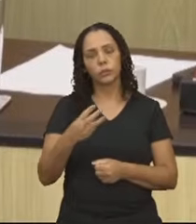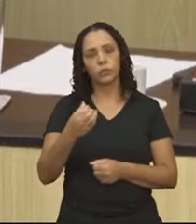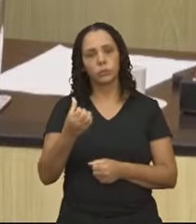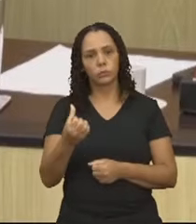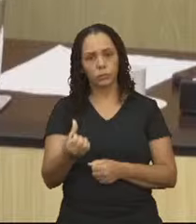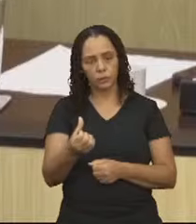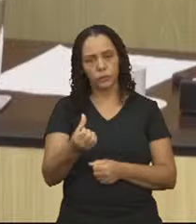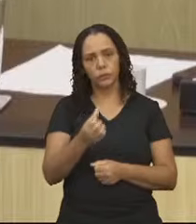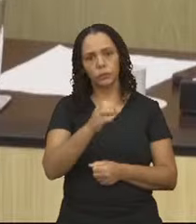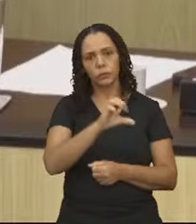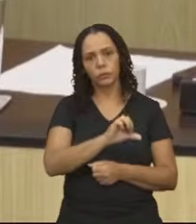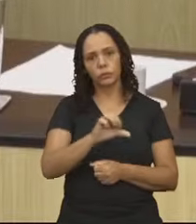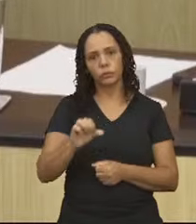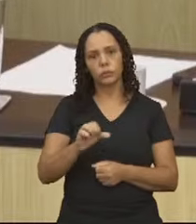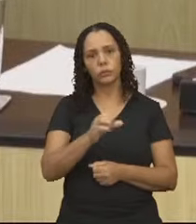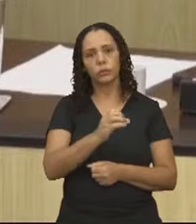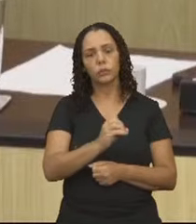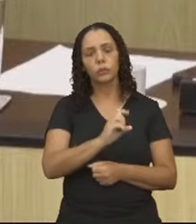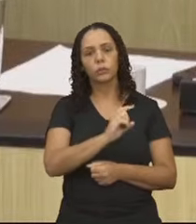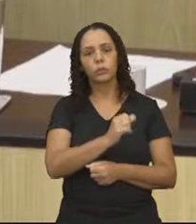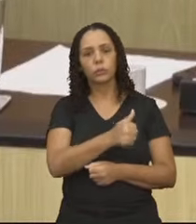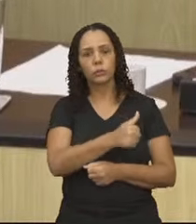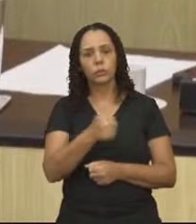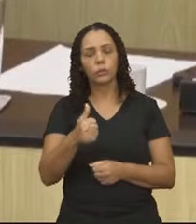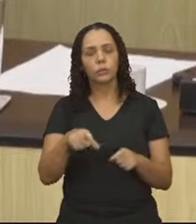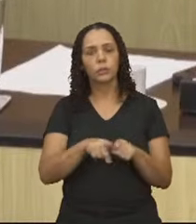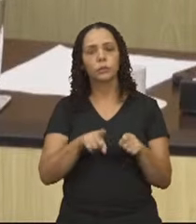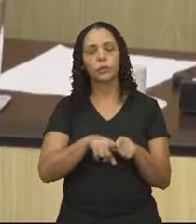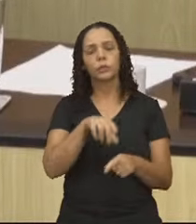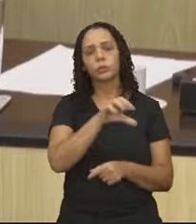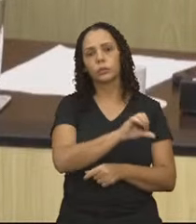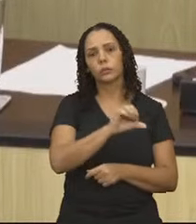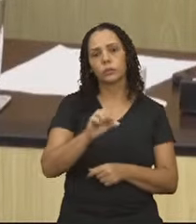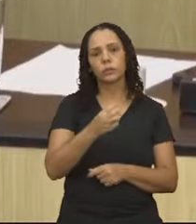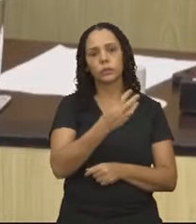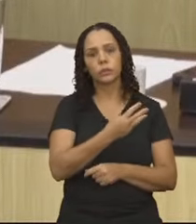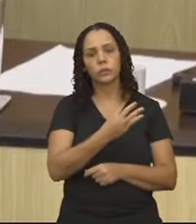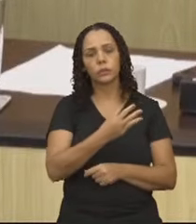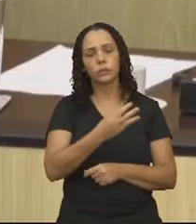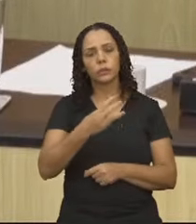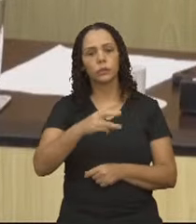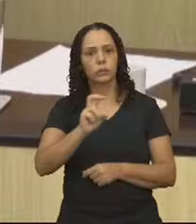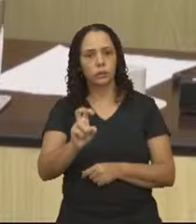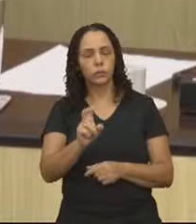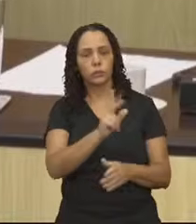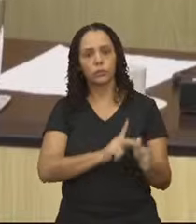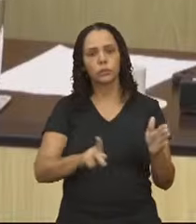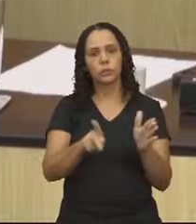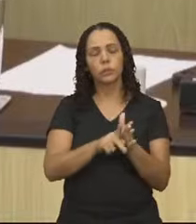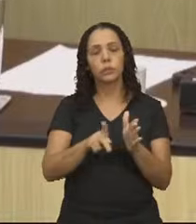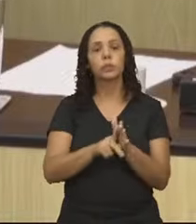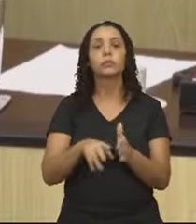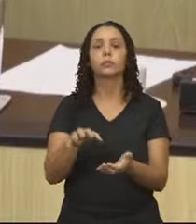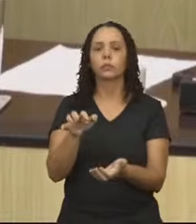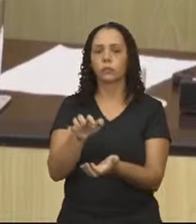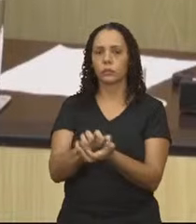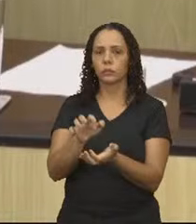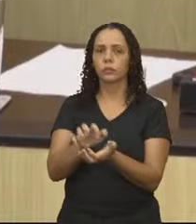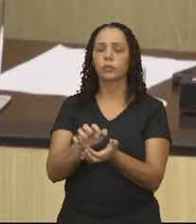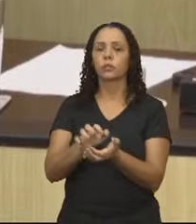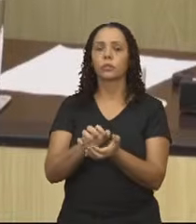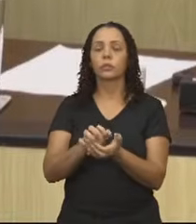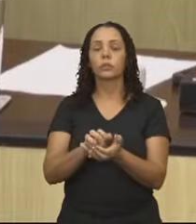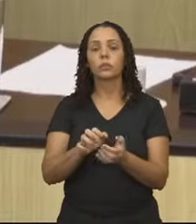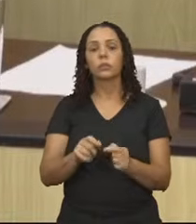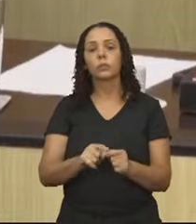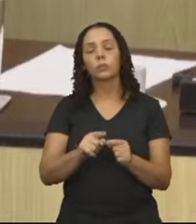99336, 99011 e 99335 pertencem ao município de Jacareí, enquanto